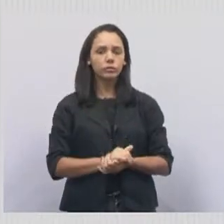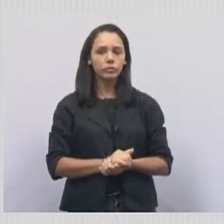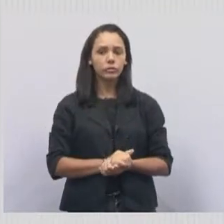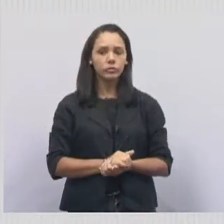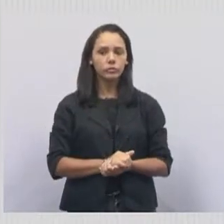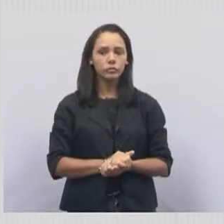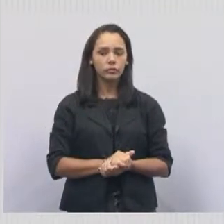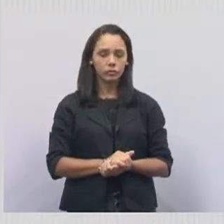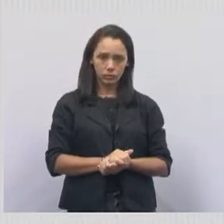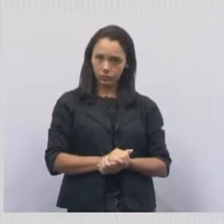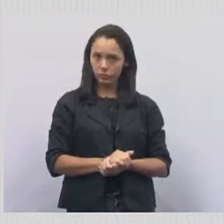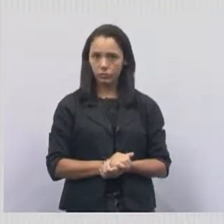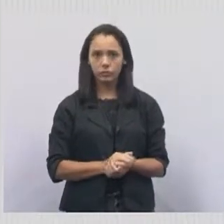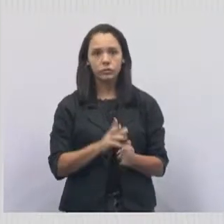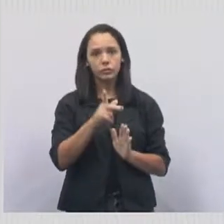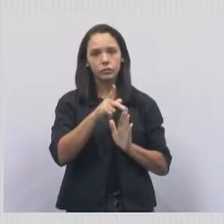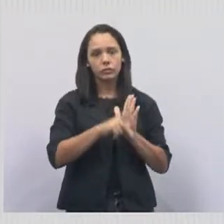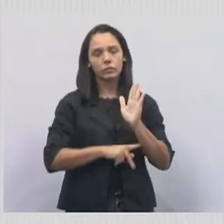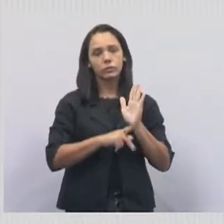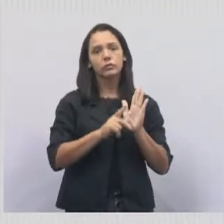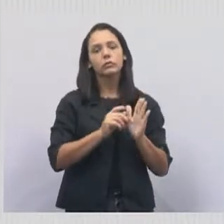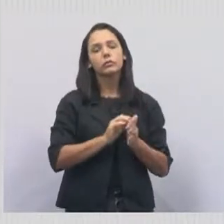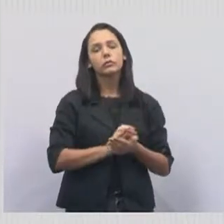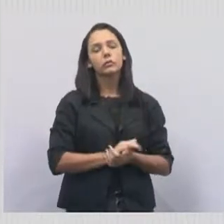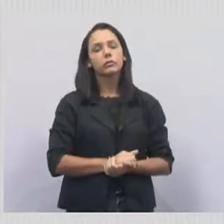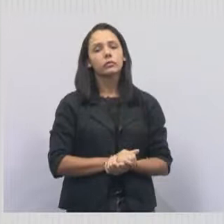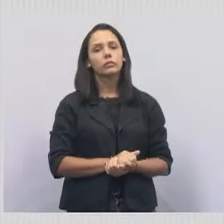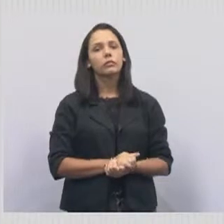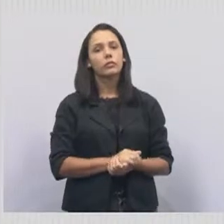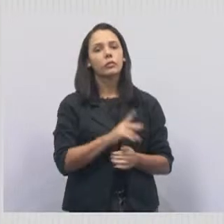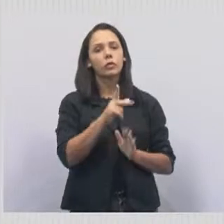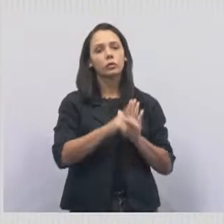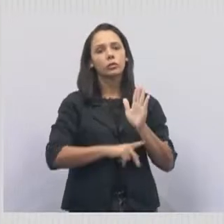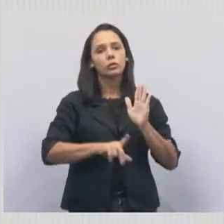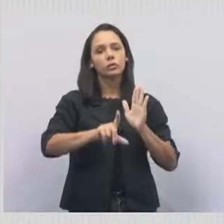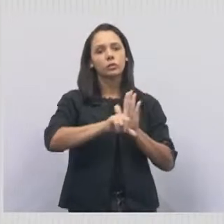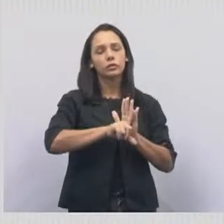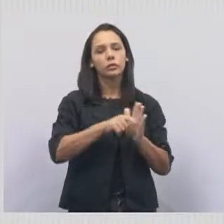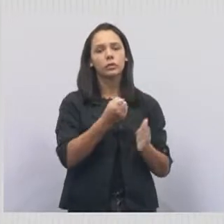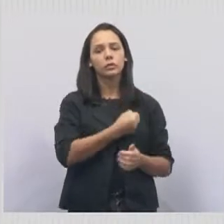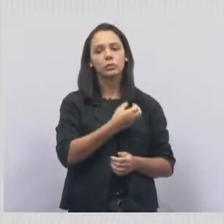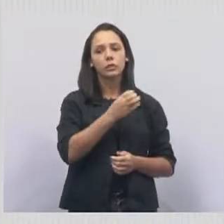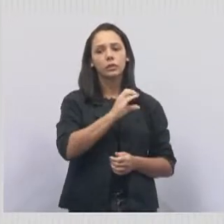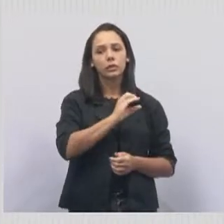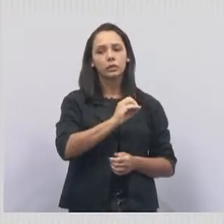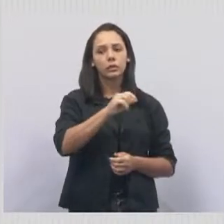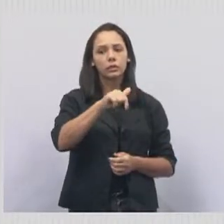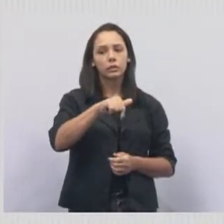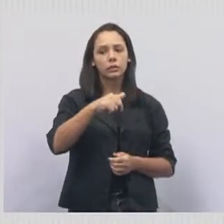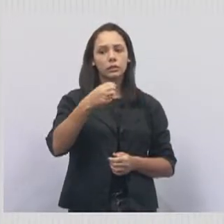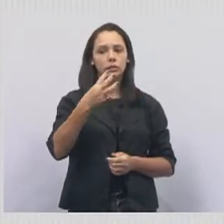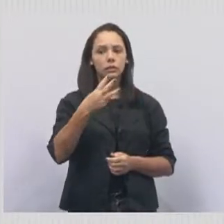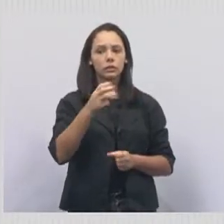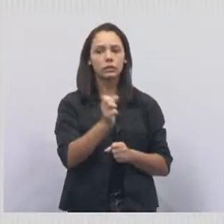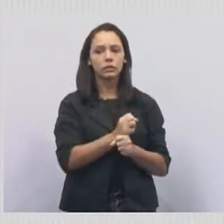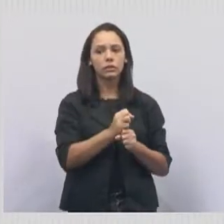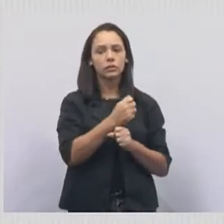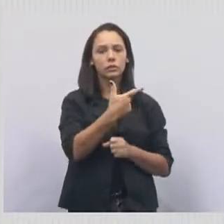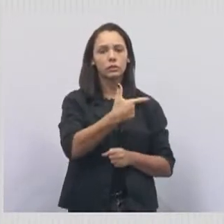a defesa do projeto né que é um projeto de lei aí com o número 073 de 2021